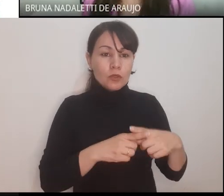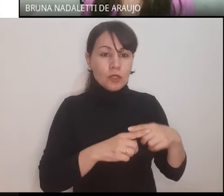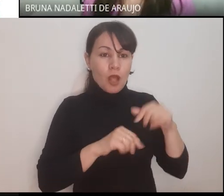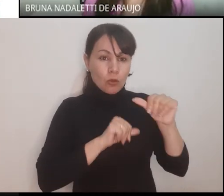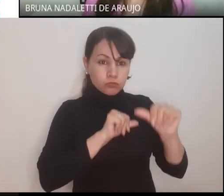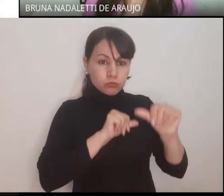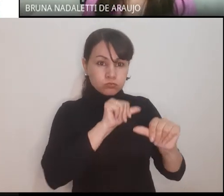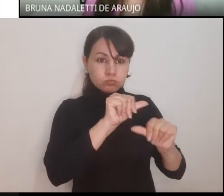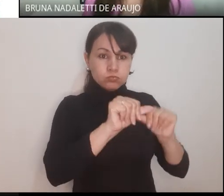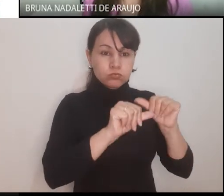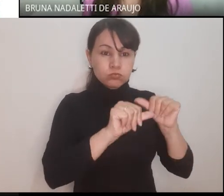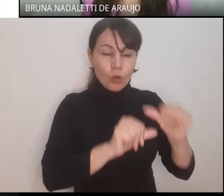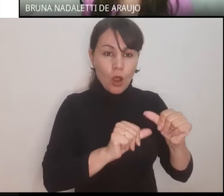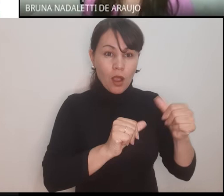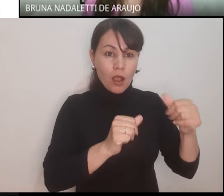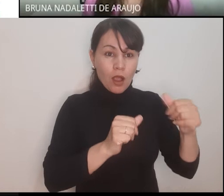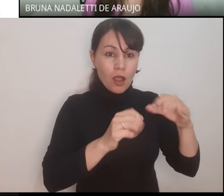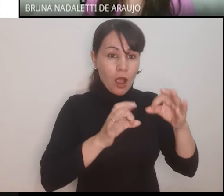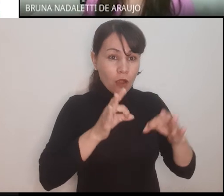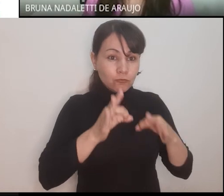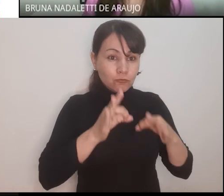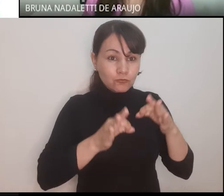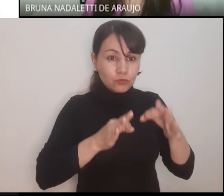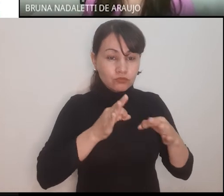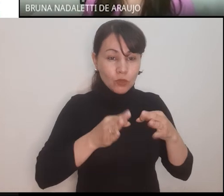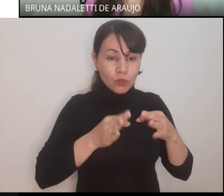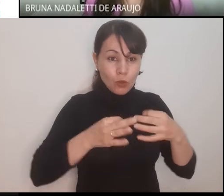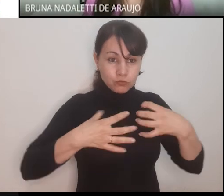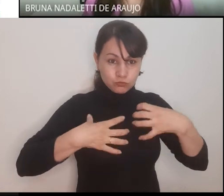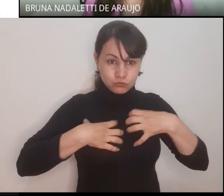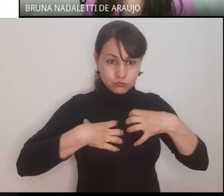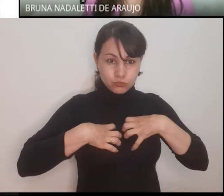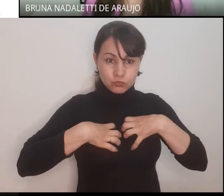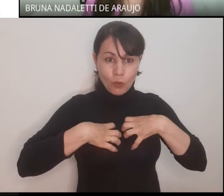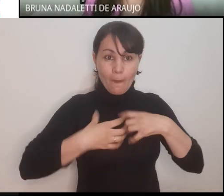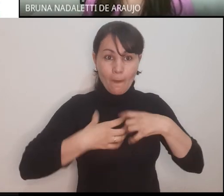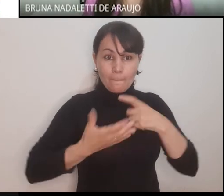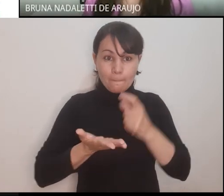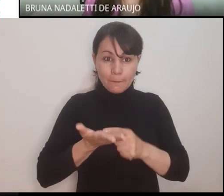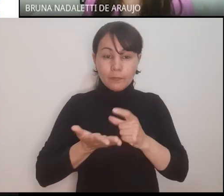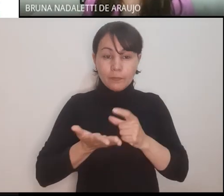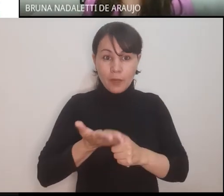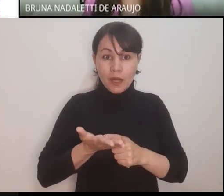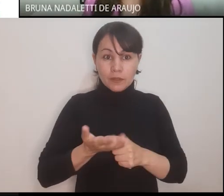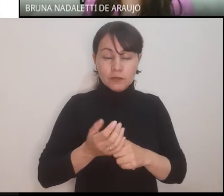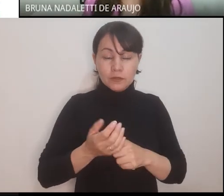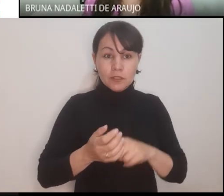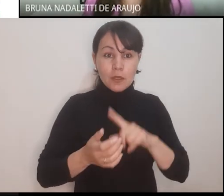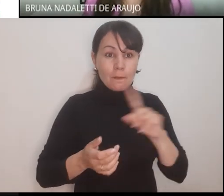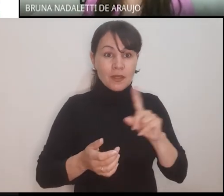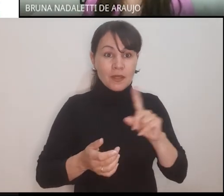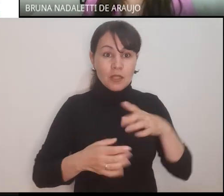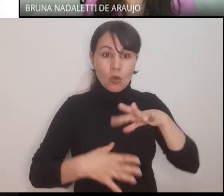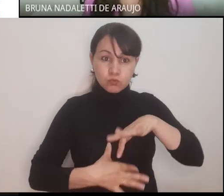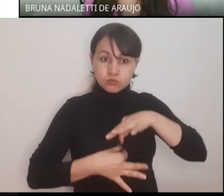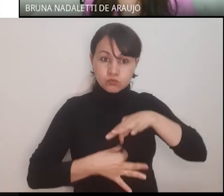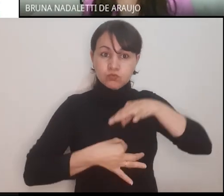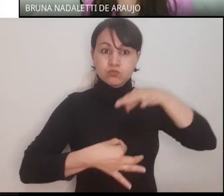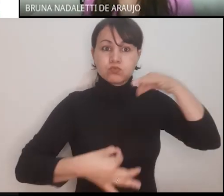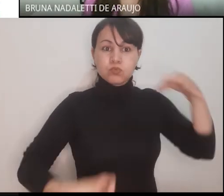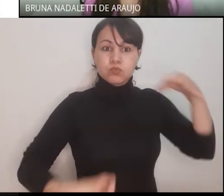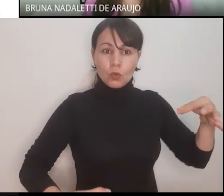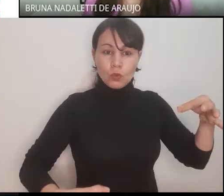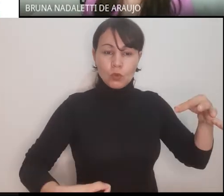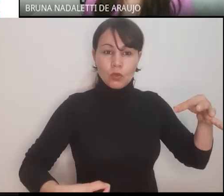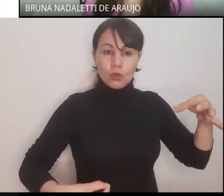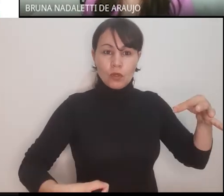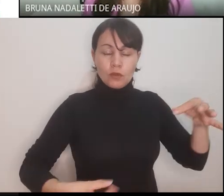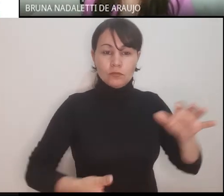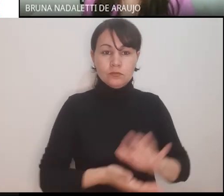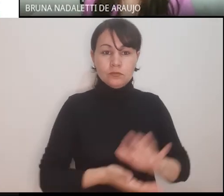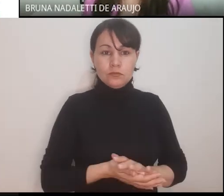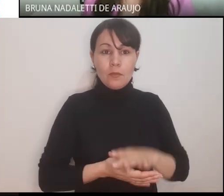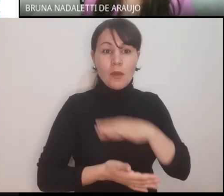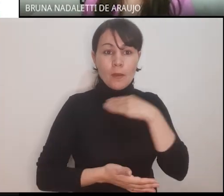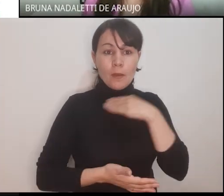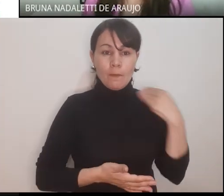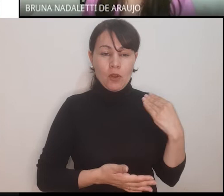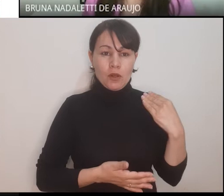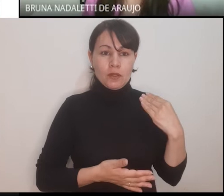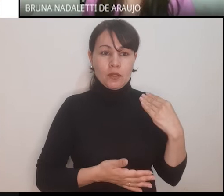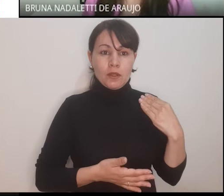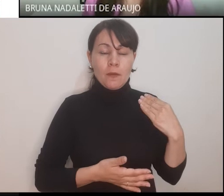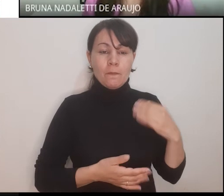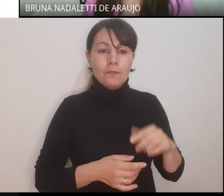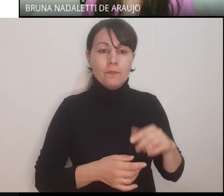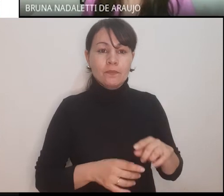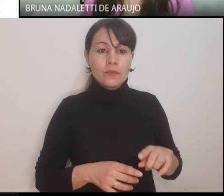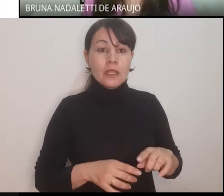temporariamente a função de um órgão vital. Porém, ela não traz a cura para a falência, nem reverte a